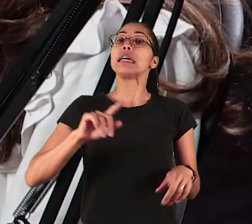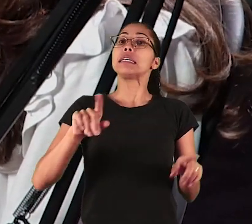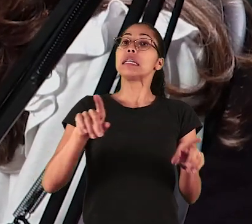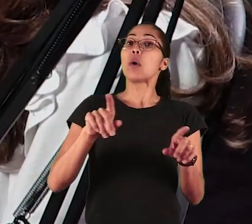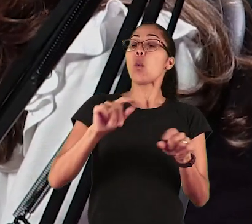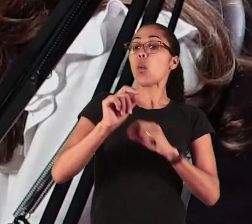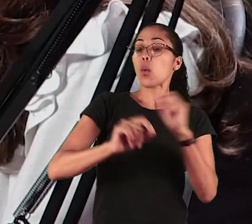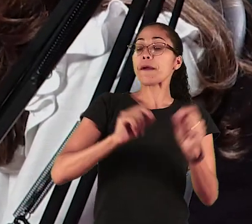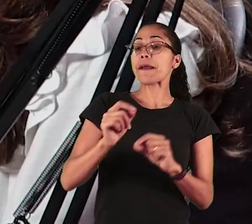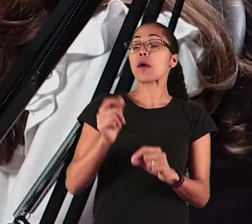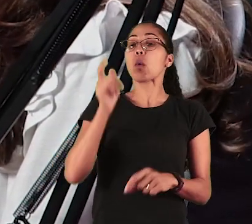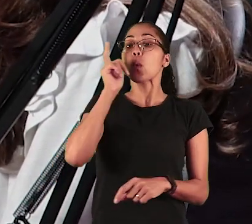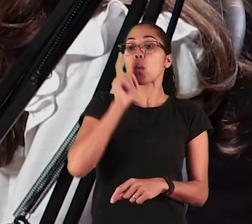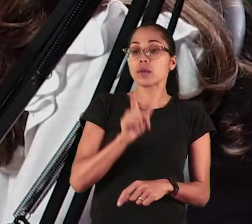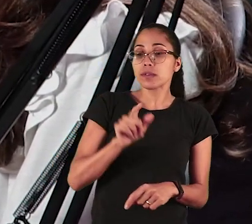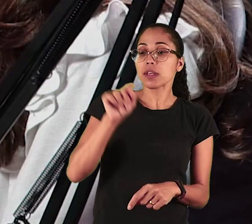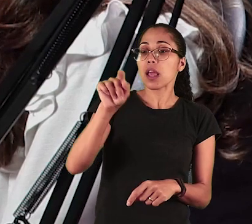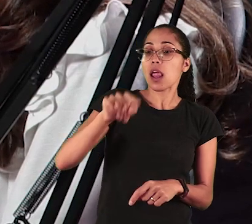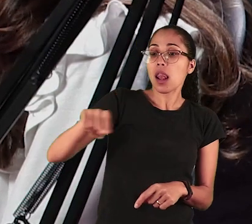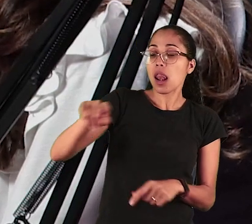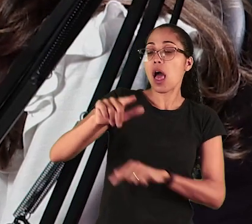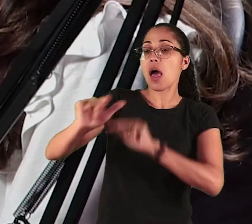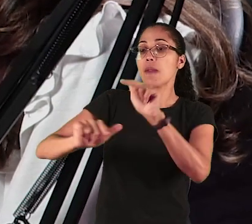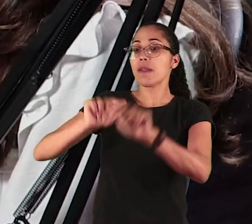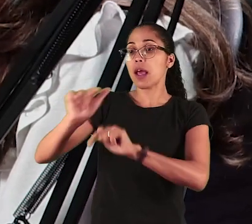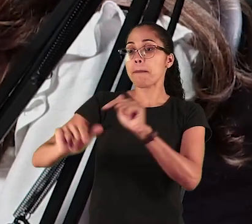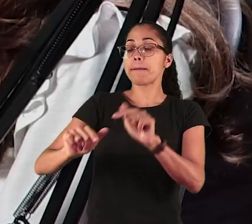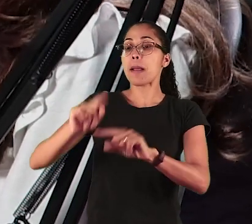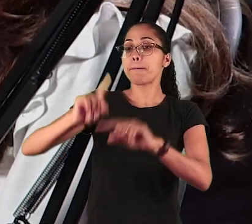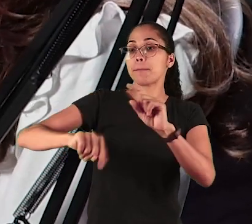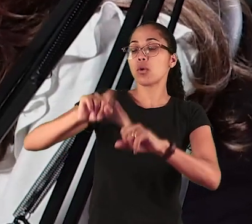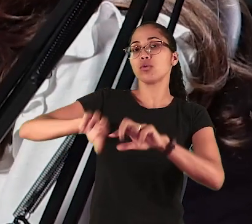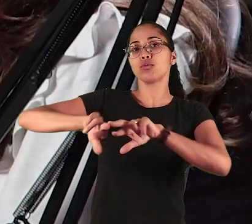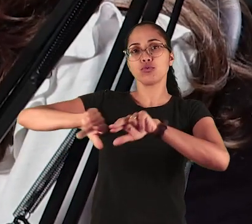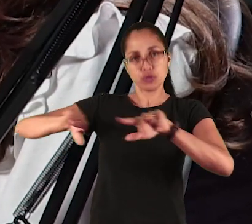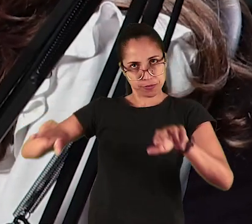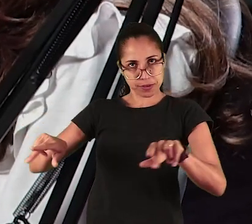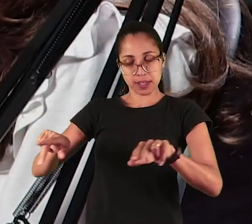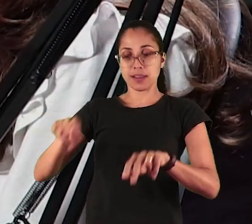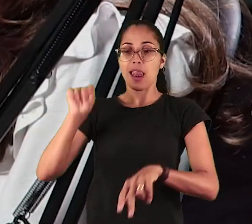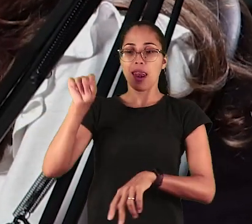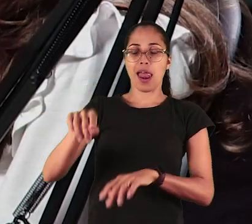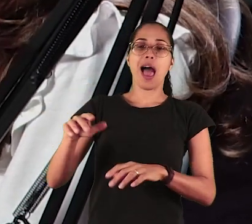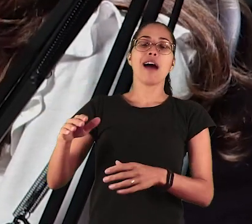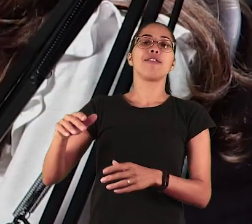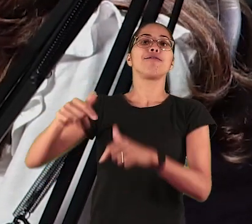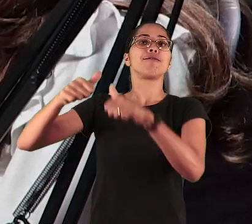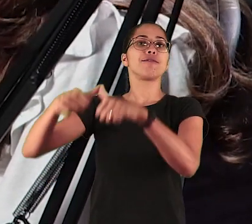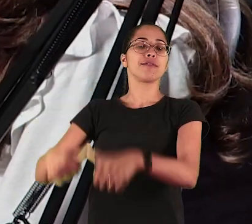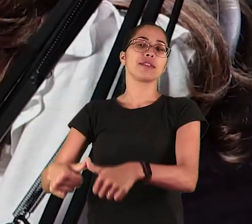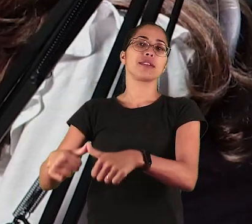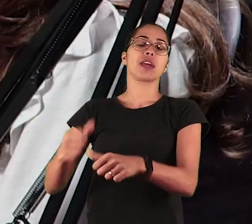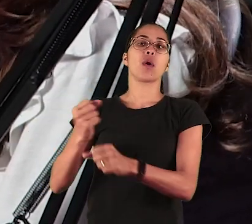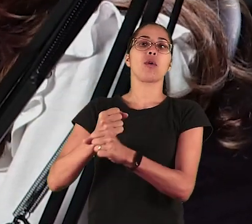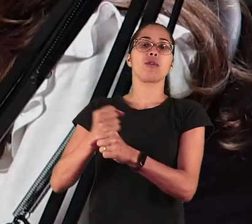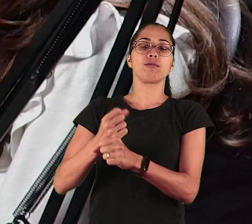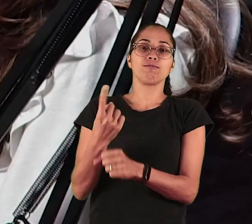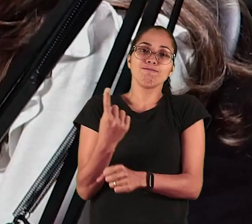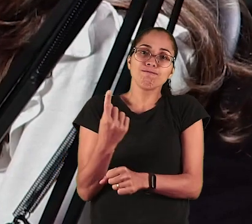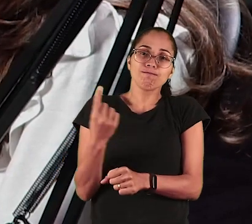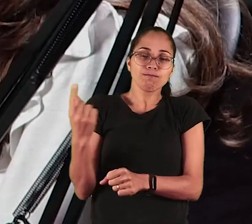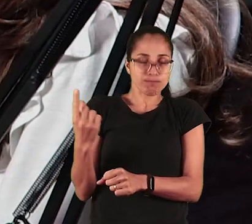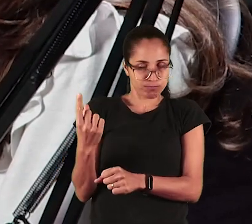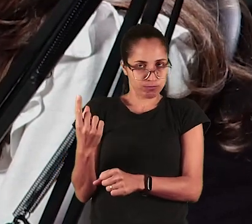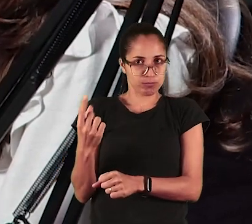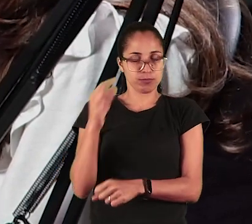griffo dentro do primer em produtos né alternativos E aí eu fiquei por 11 anos e aí foi